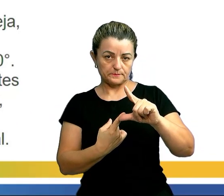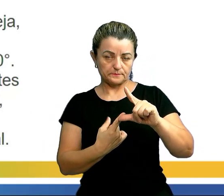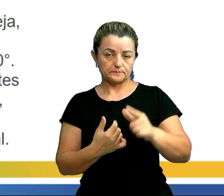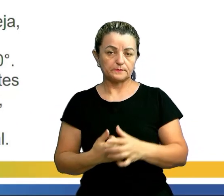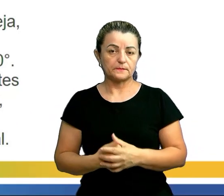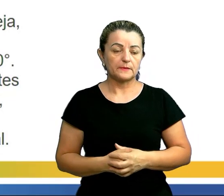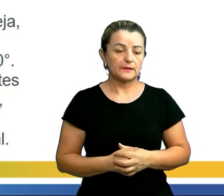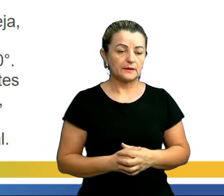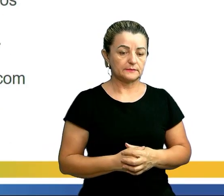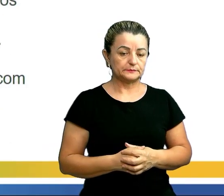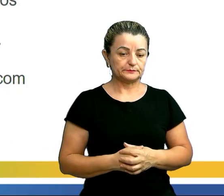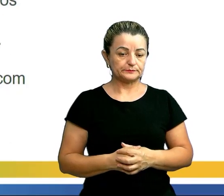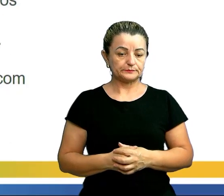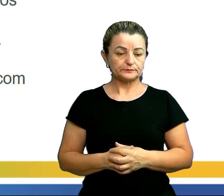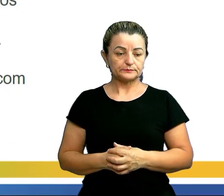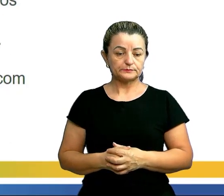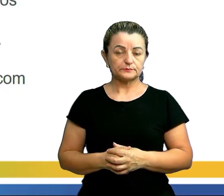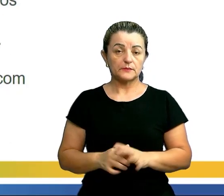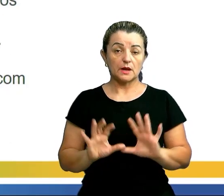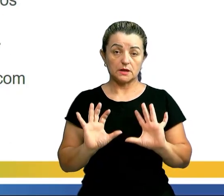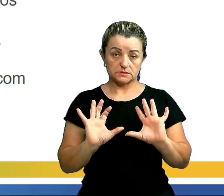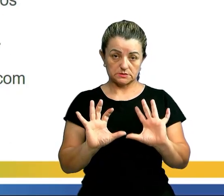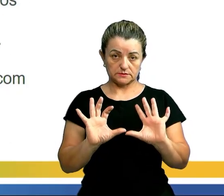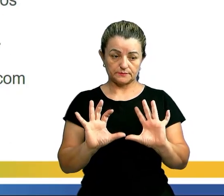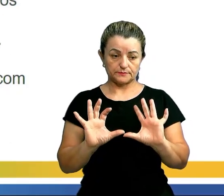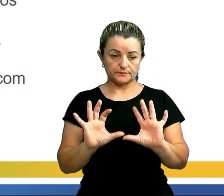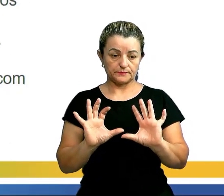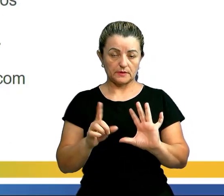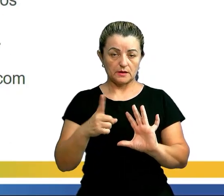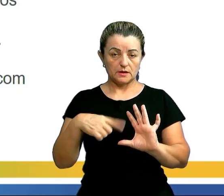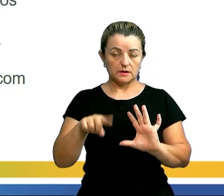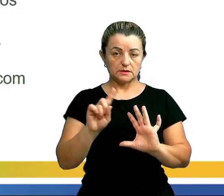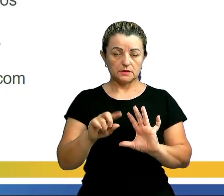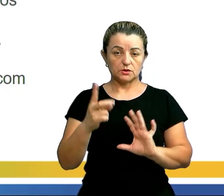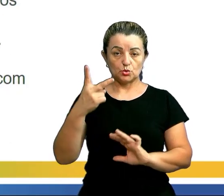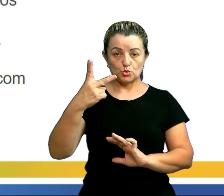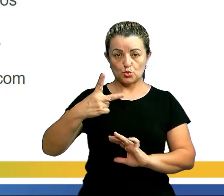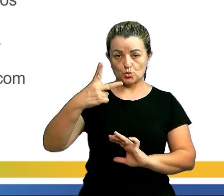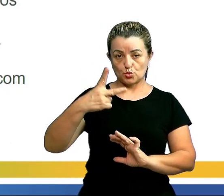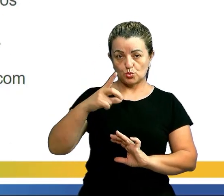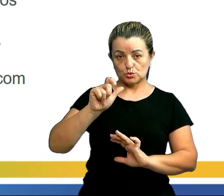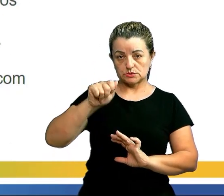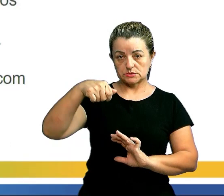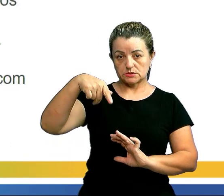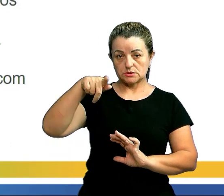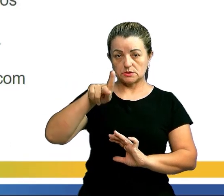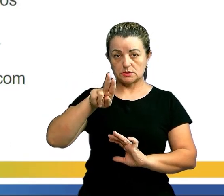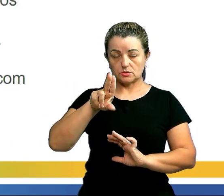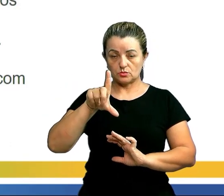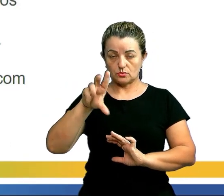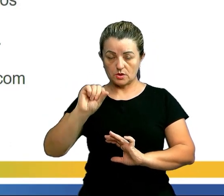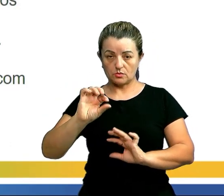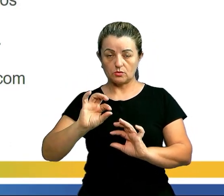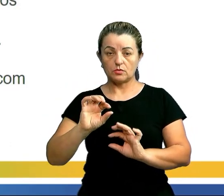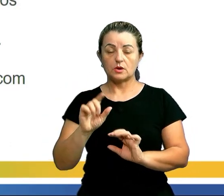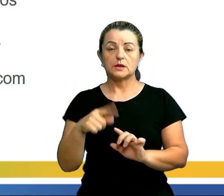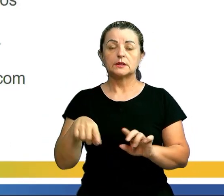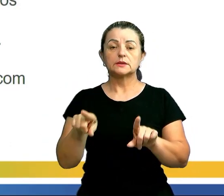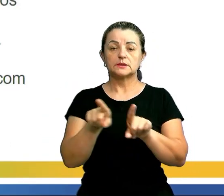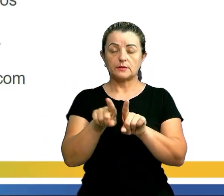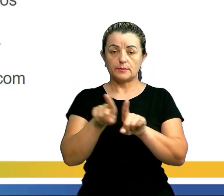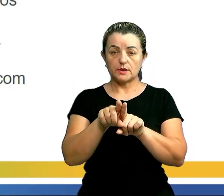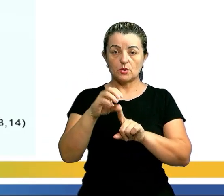ok? Com base nisso, tá? E possui dois ângulos agudos, menores que 90, e dois ângulos